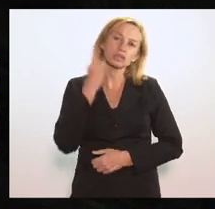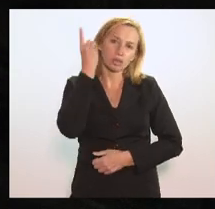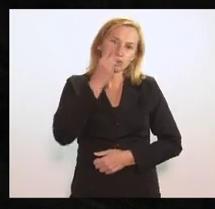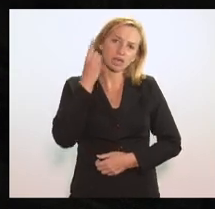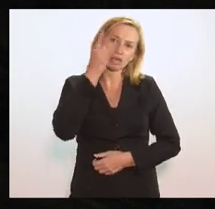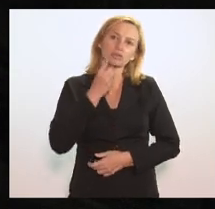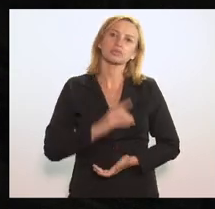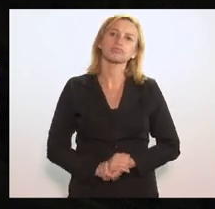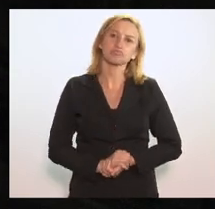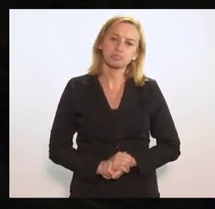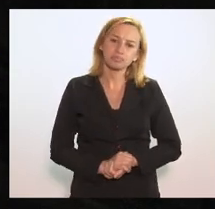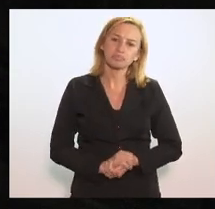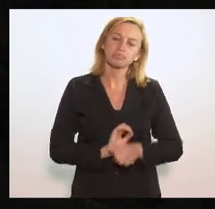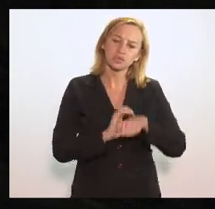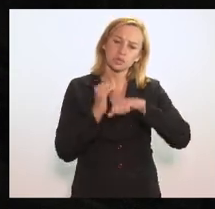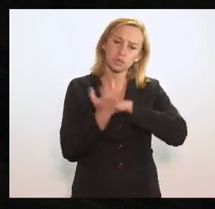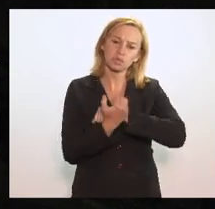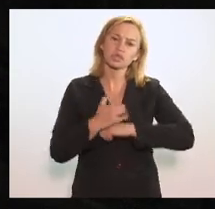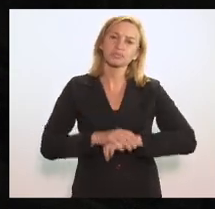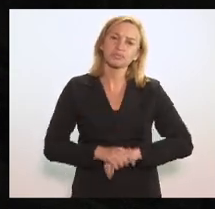2 deputados de Covid.